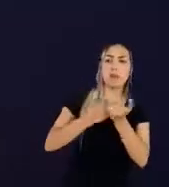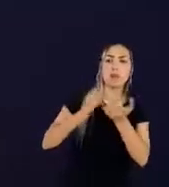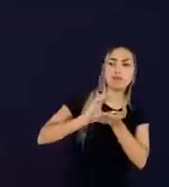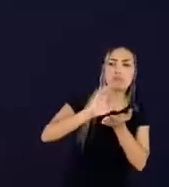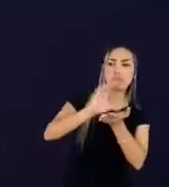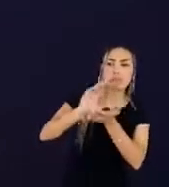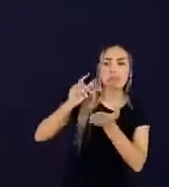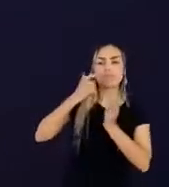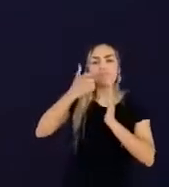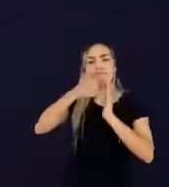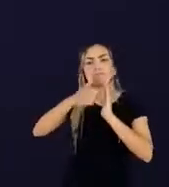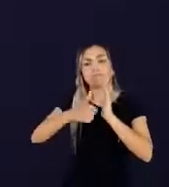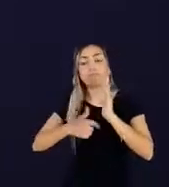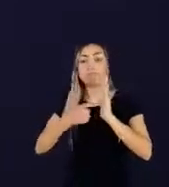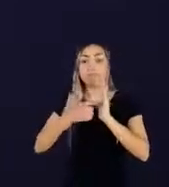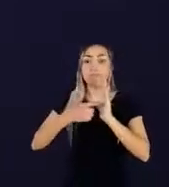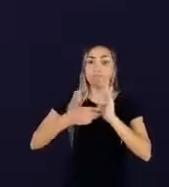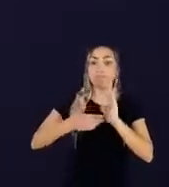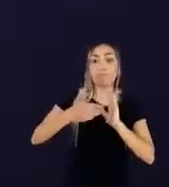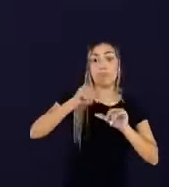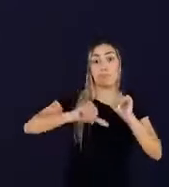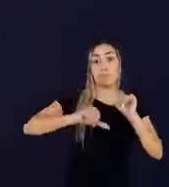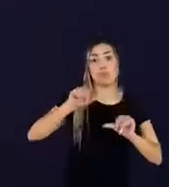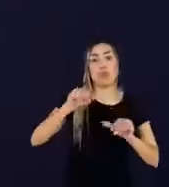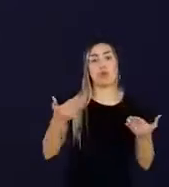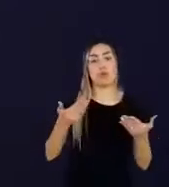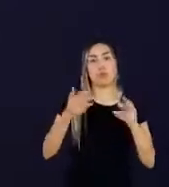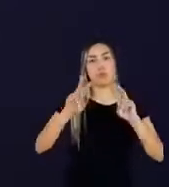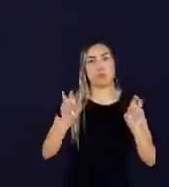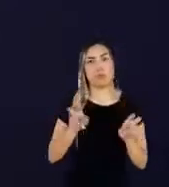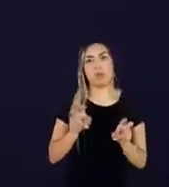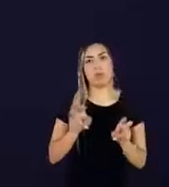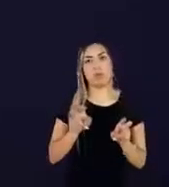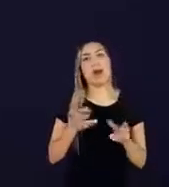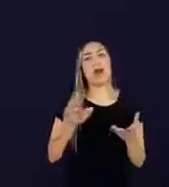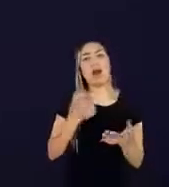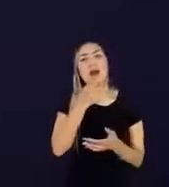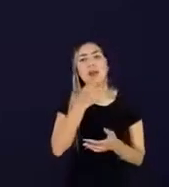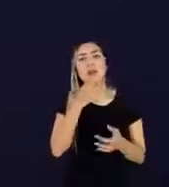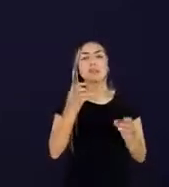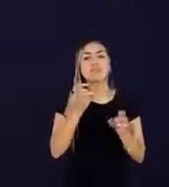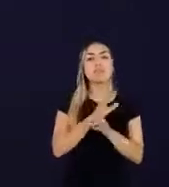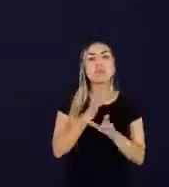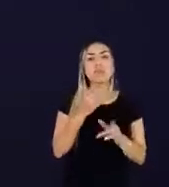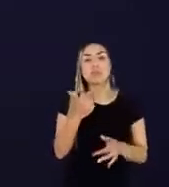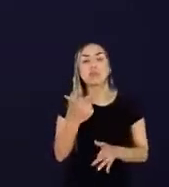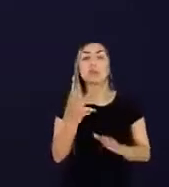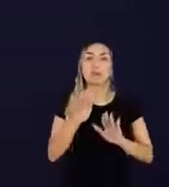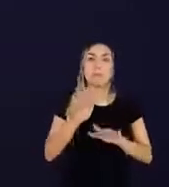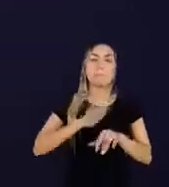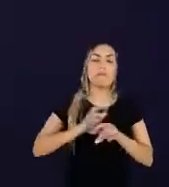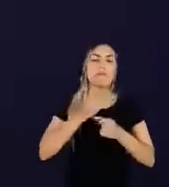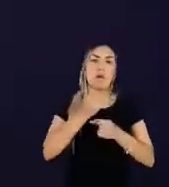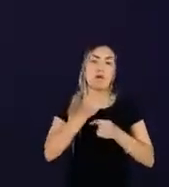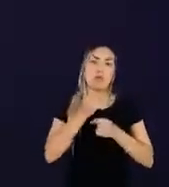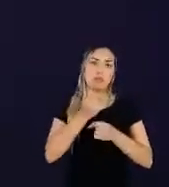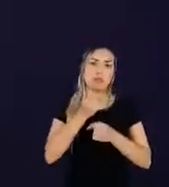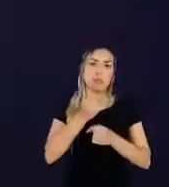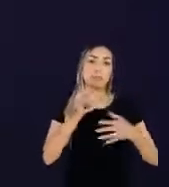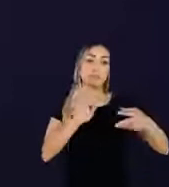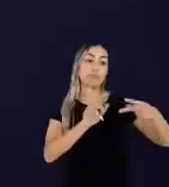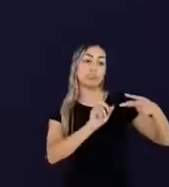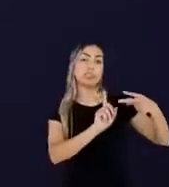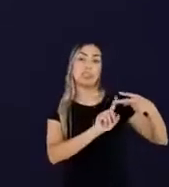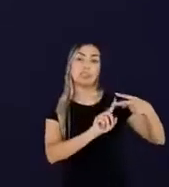mudar muito o nosso sistema de hoje. Apesar dele não ter tanta fragilidade, ele vai ficar muito mais forte. Segundo ponto é